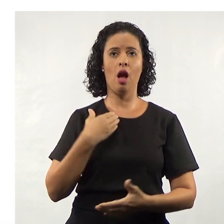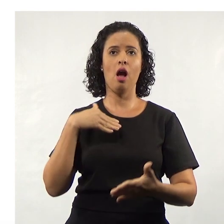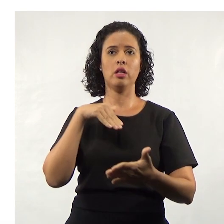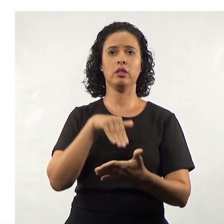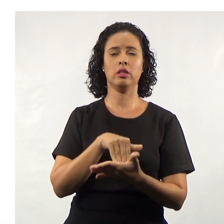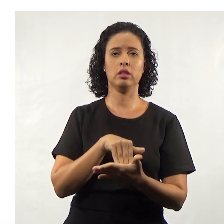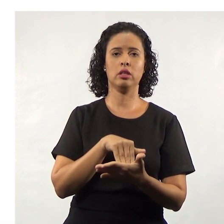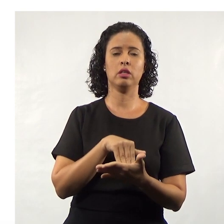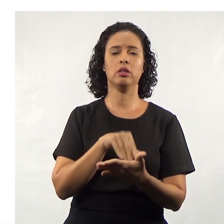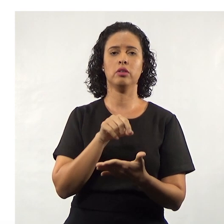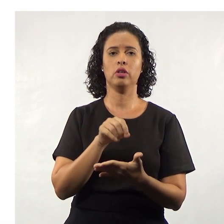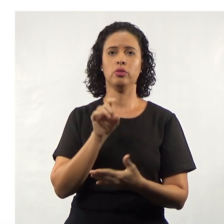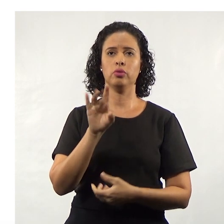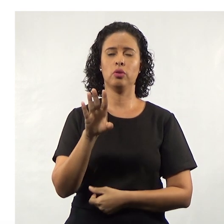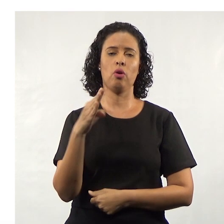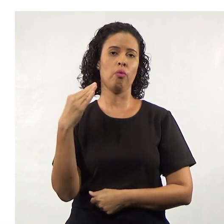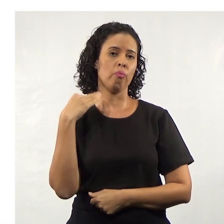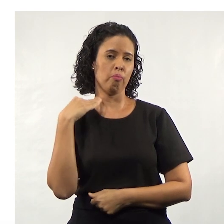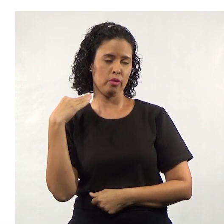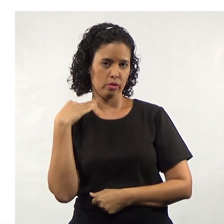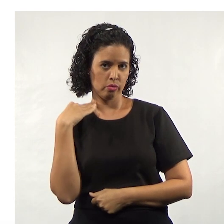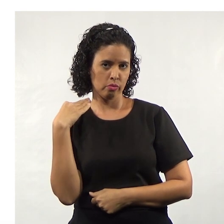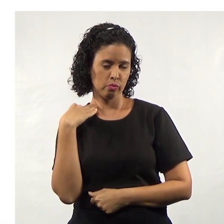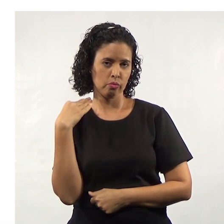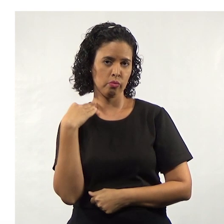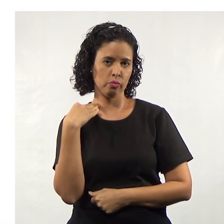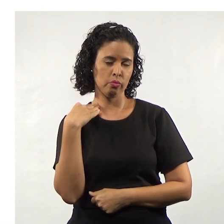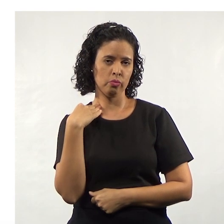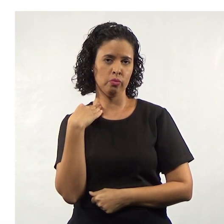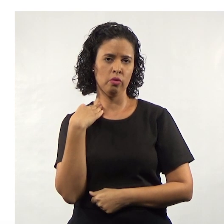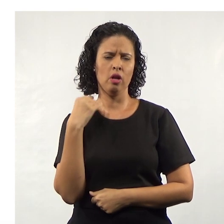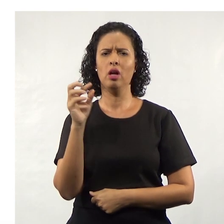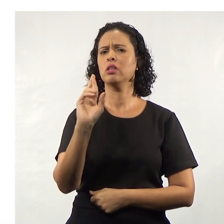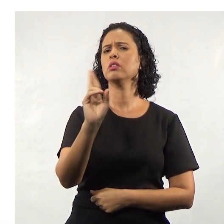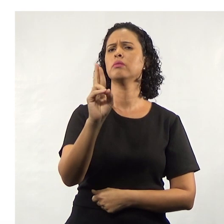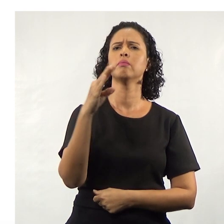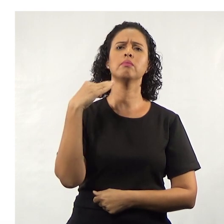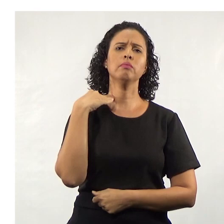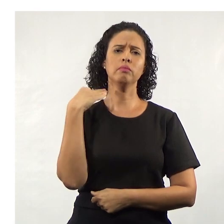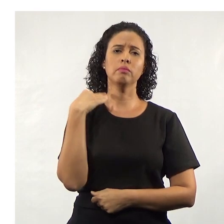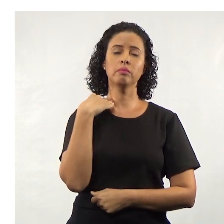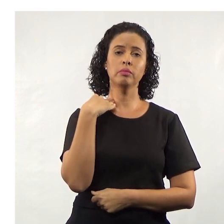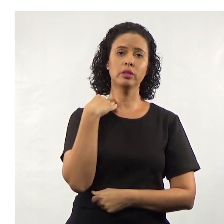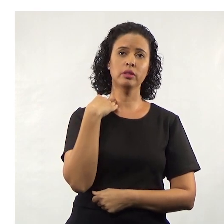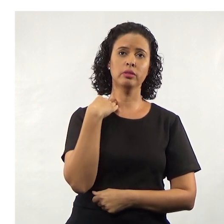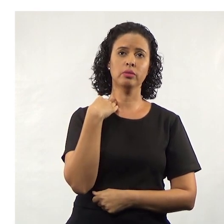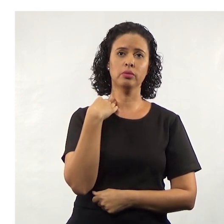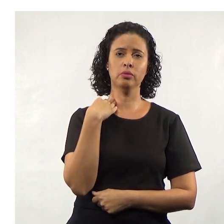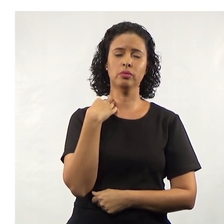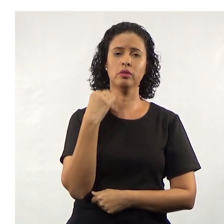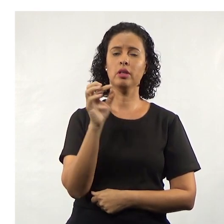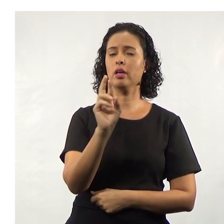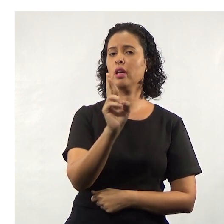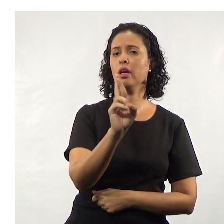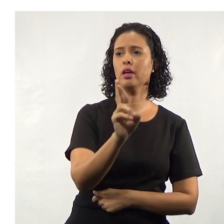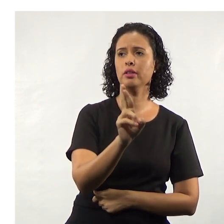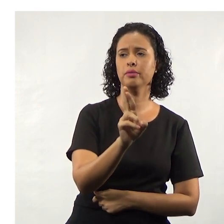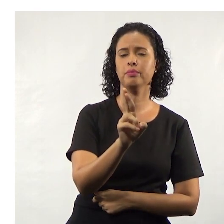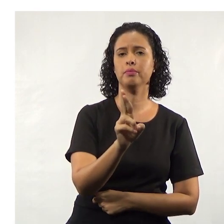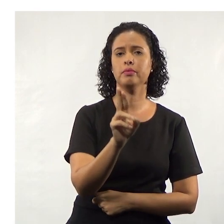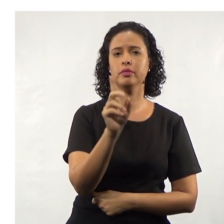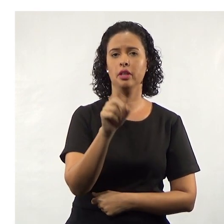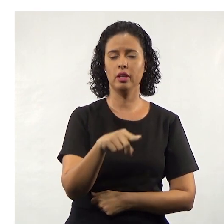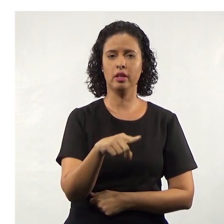outrora, somente os bancos estatais. Quem são os bancos estatais? Deixa eu colocar uma vírgula aqui. Quem são os bancos